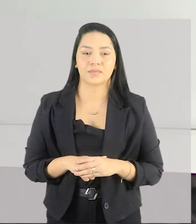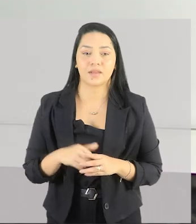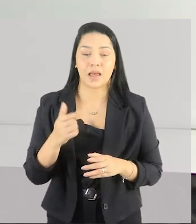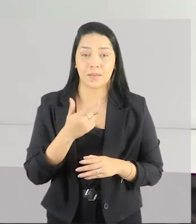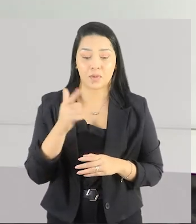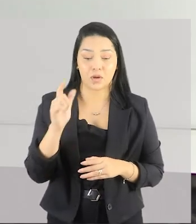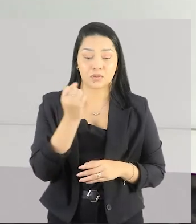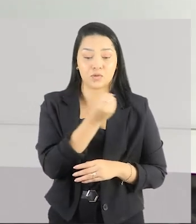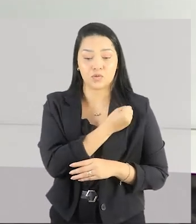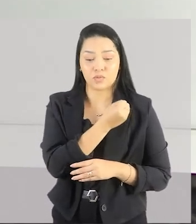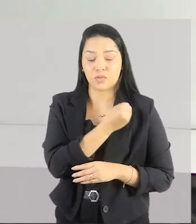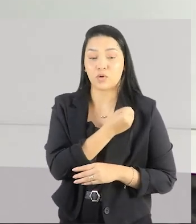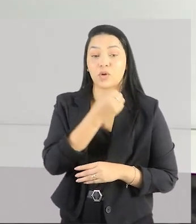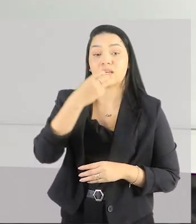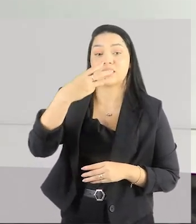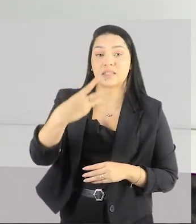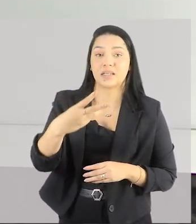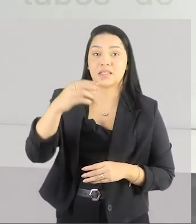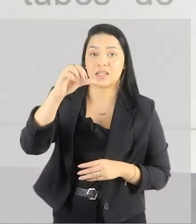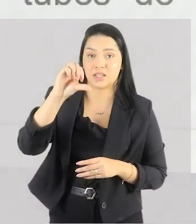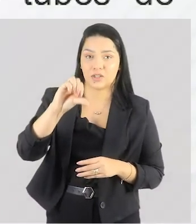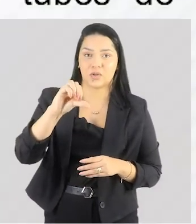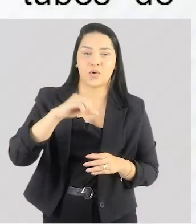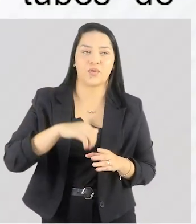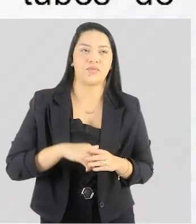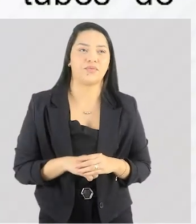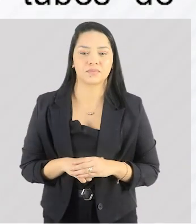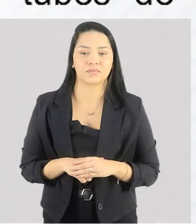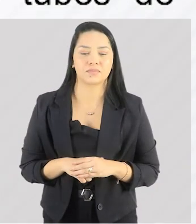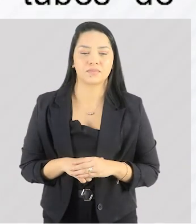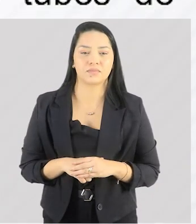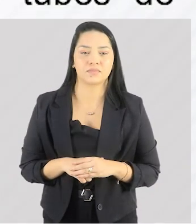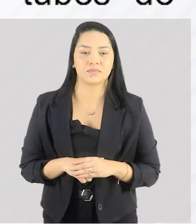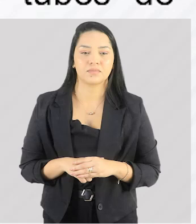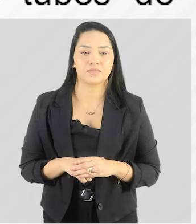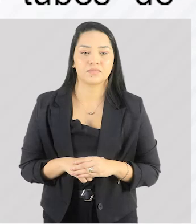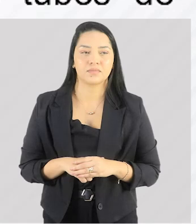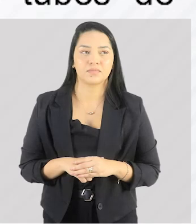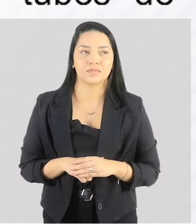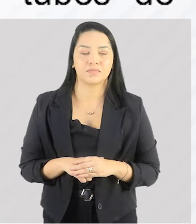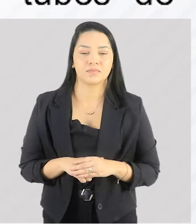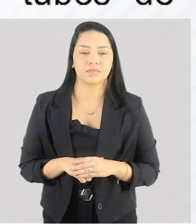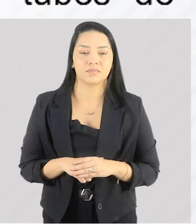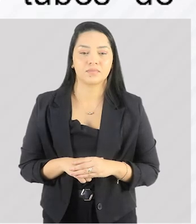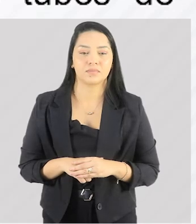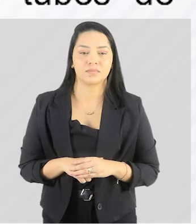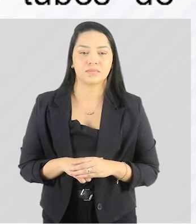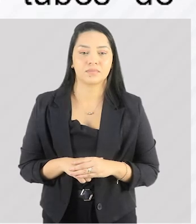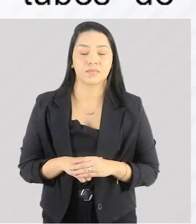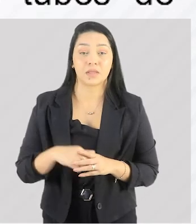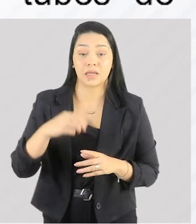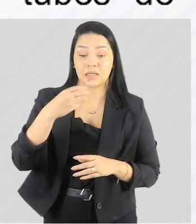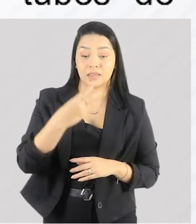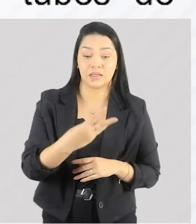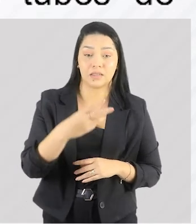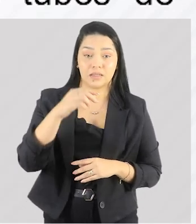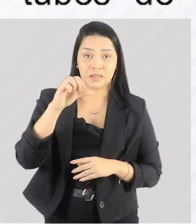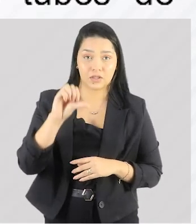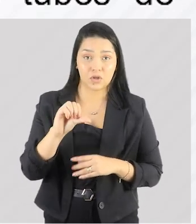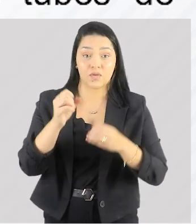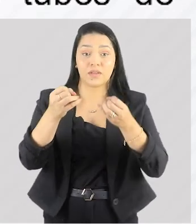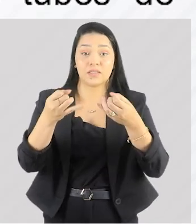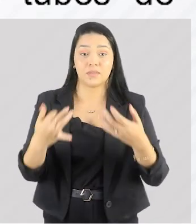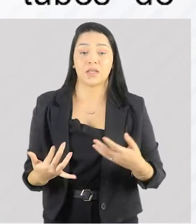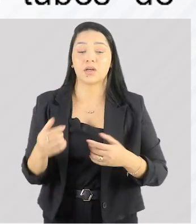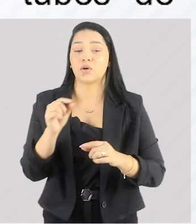Próxima questão é a de número 39. Vamos lá. A questão de número 39 diz